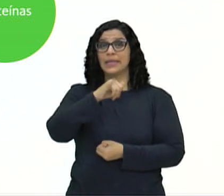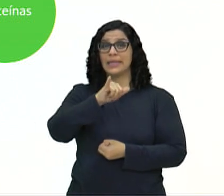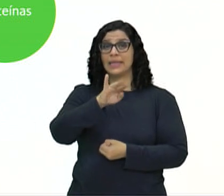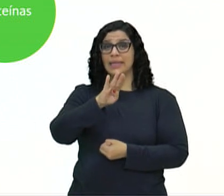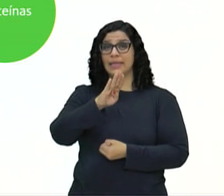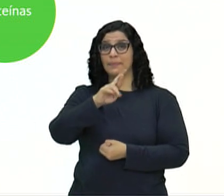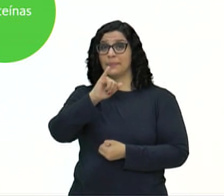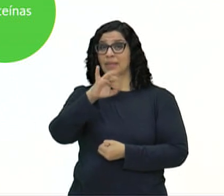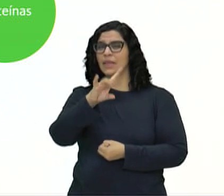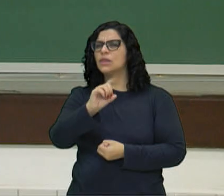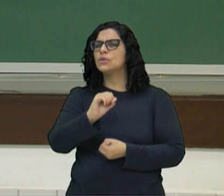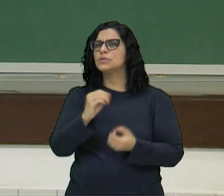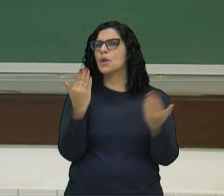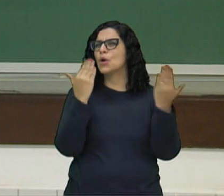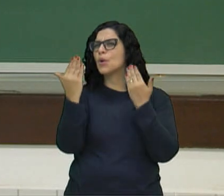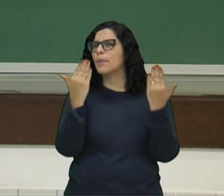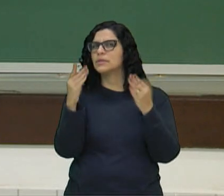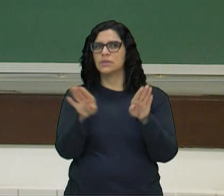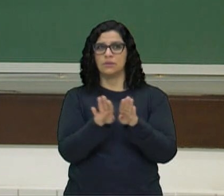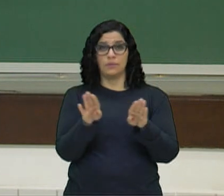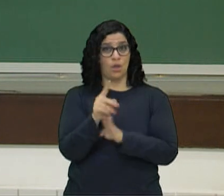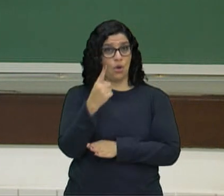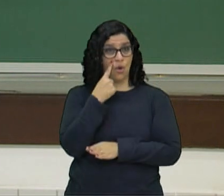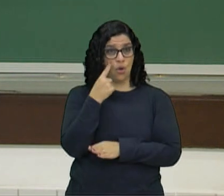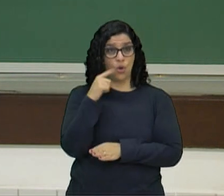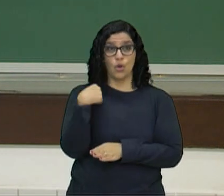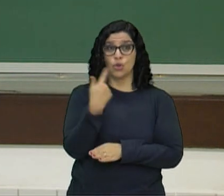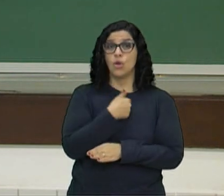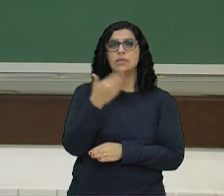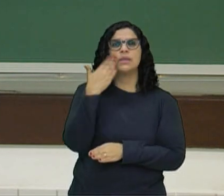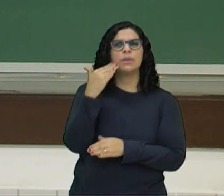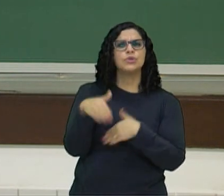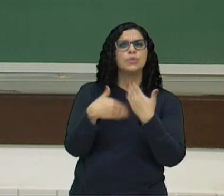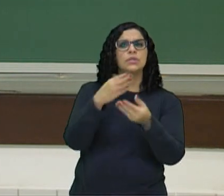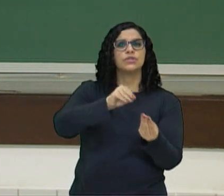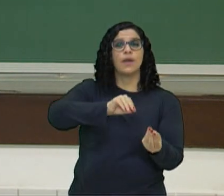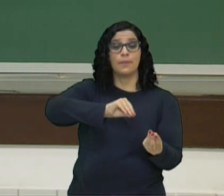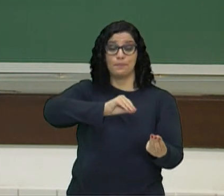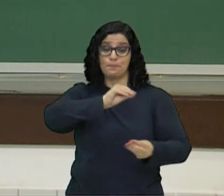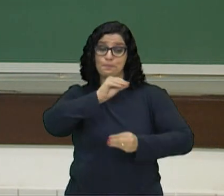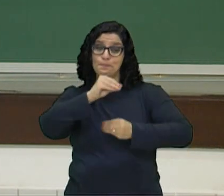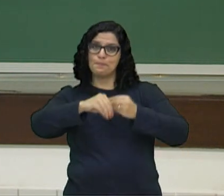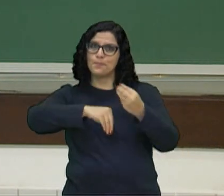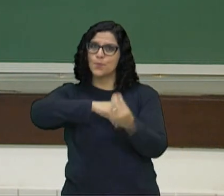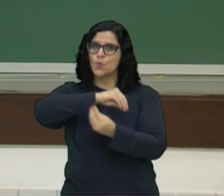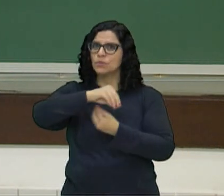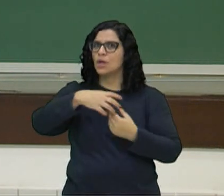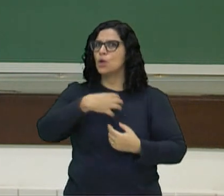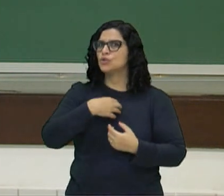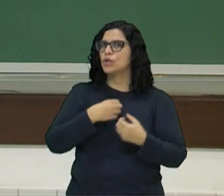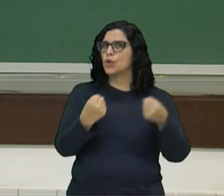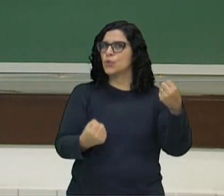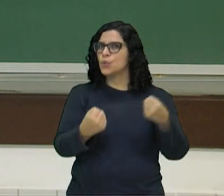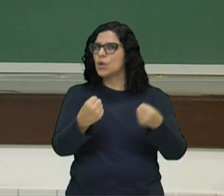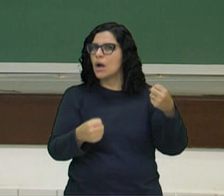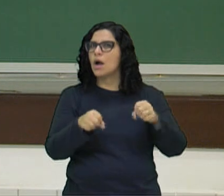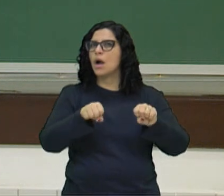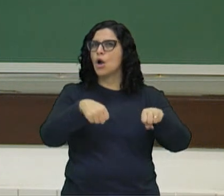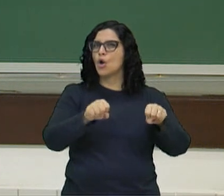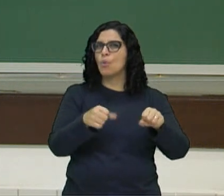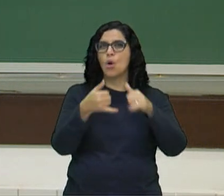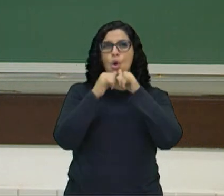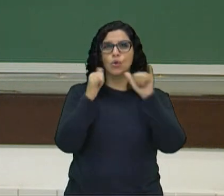nas minhas aulas. Qual comparação? A gente está num processo aí de mudança da forma como os veículos têm energia para se